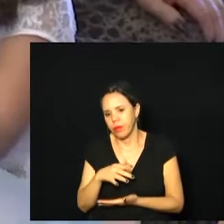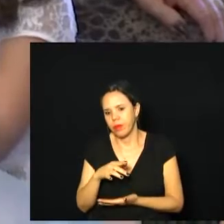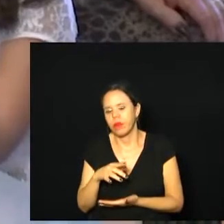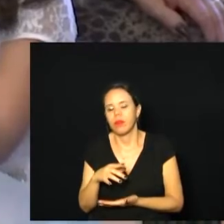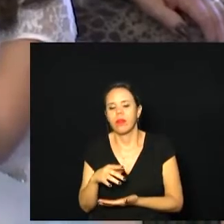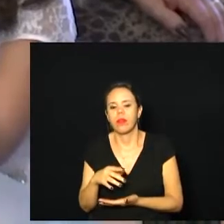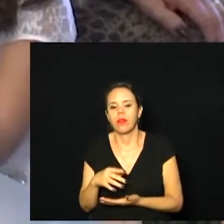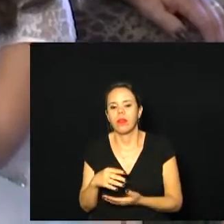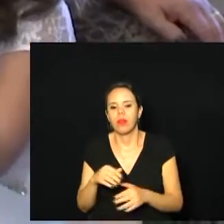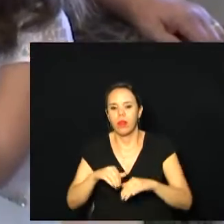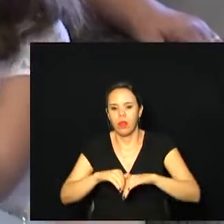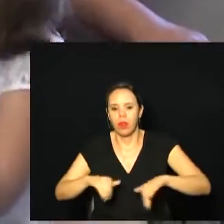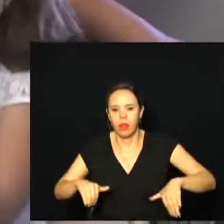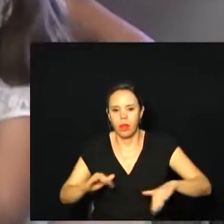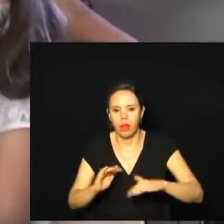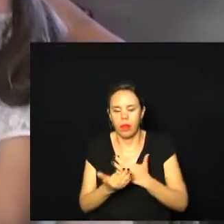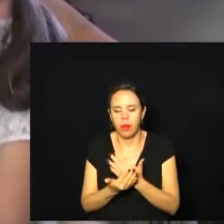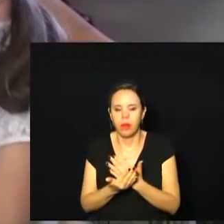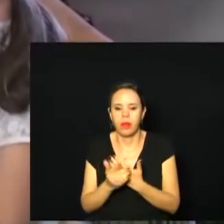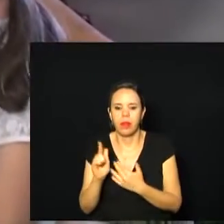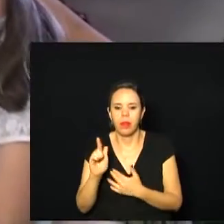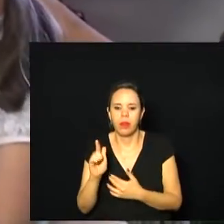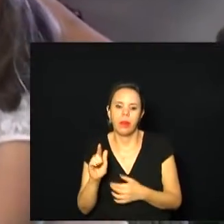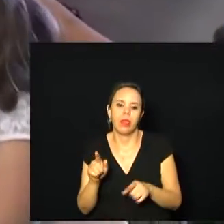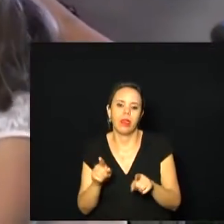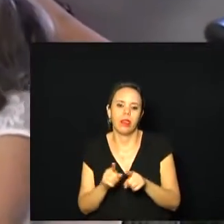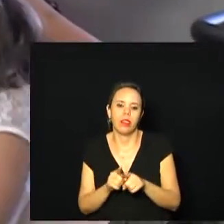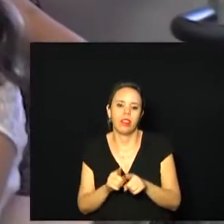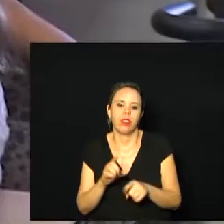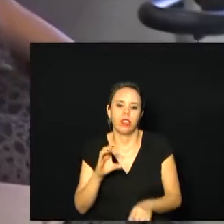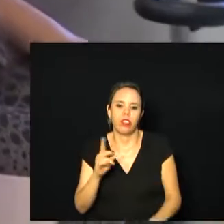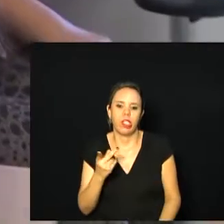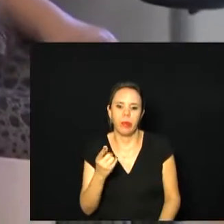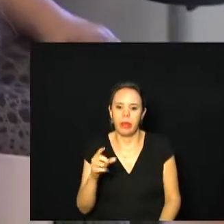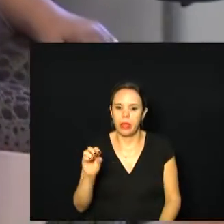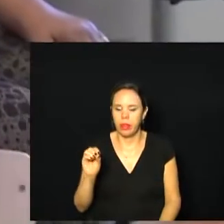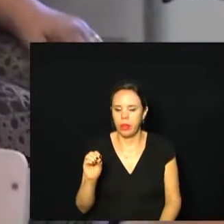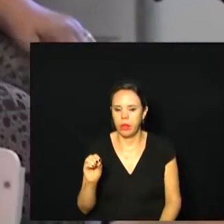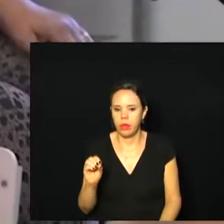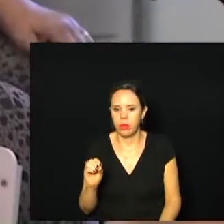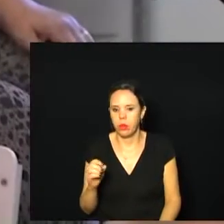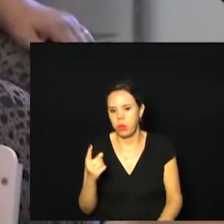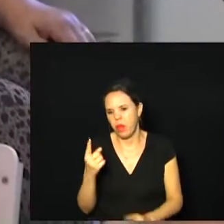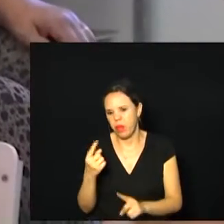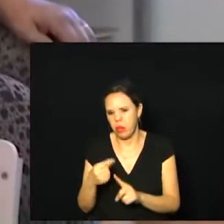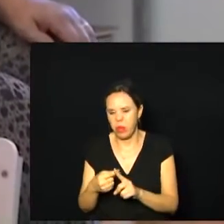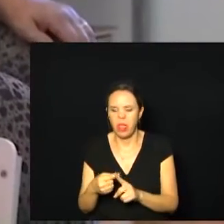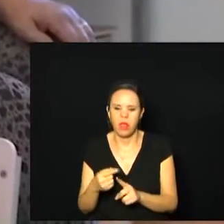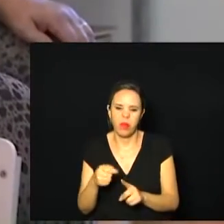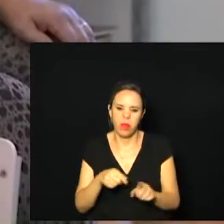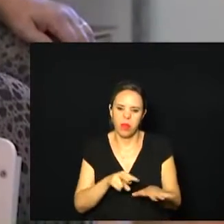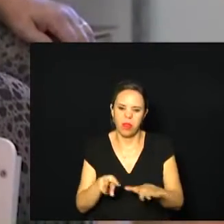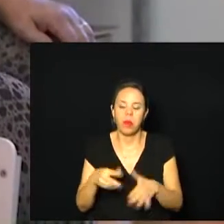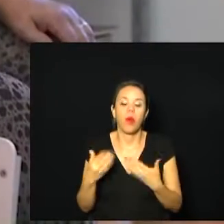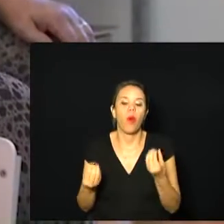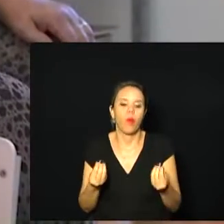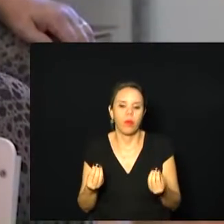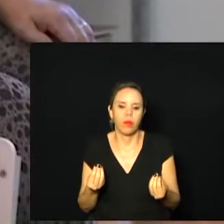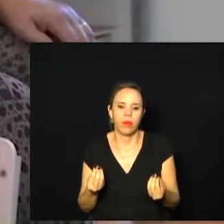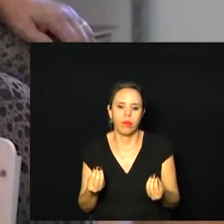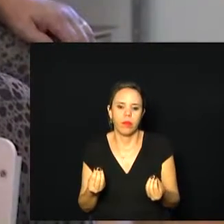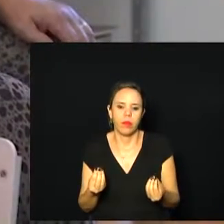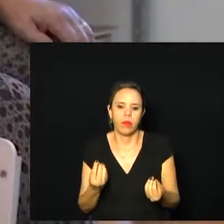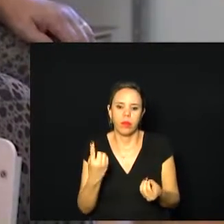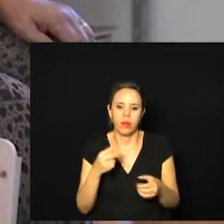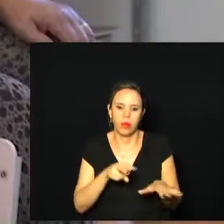que fica na divisa dos bairros Guanabara e Chapadão? Mais ou menos, uma vez por mês, uma vez por semana? Uma